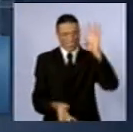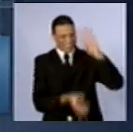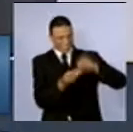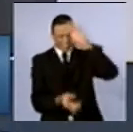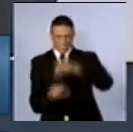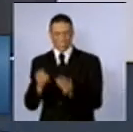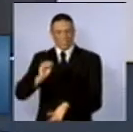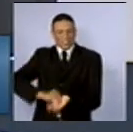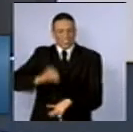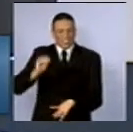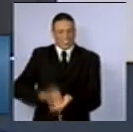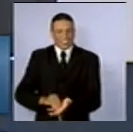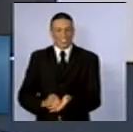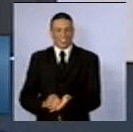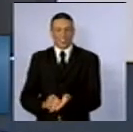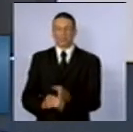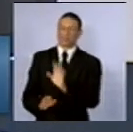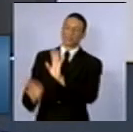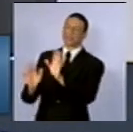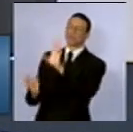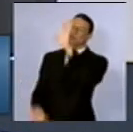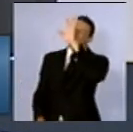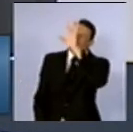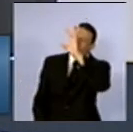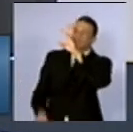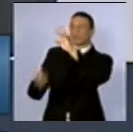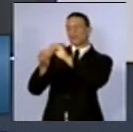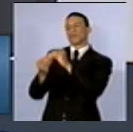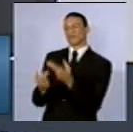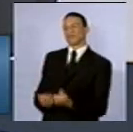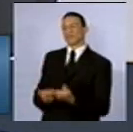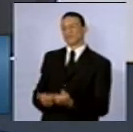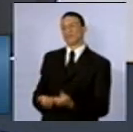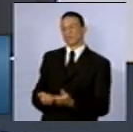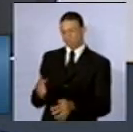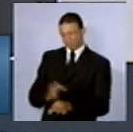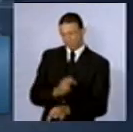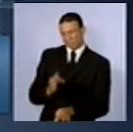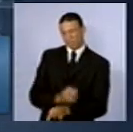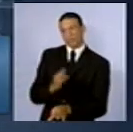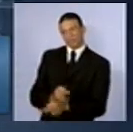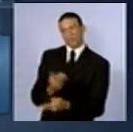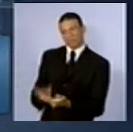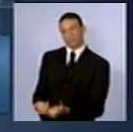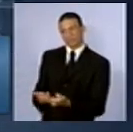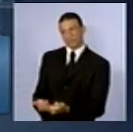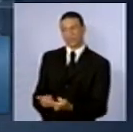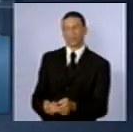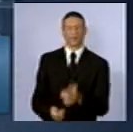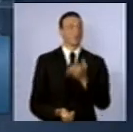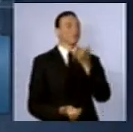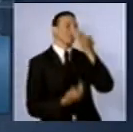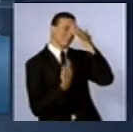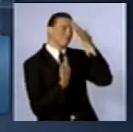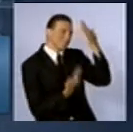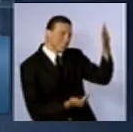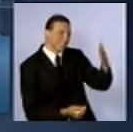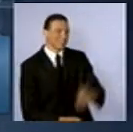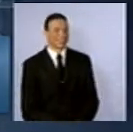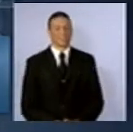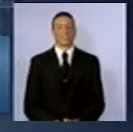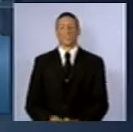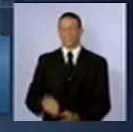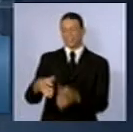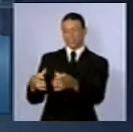é ser um pouquinho mais objetivo seremos tolerante um tempo obrigado então teria essas